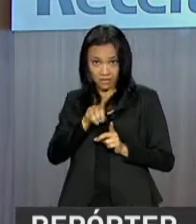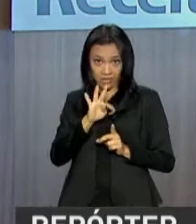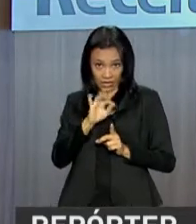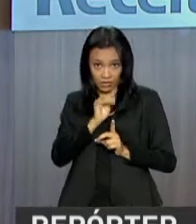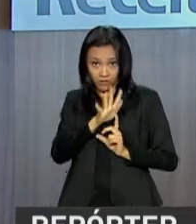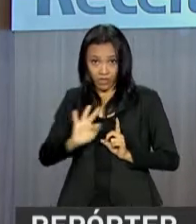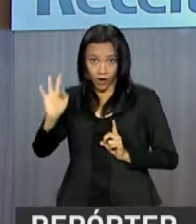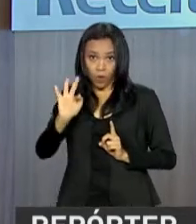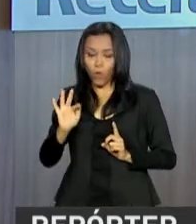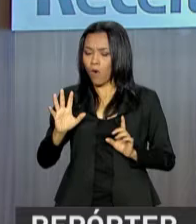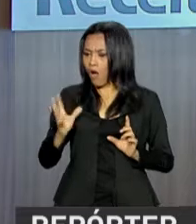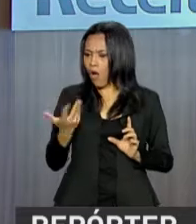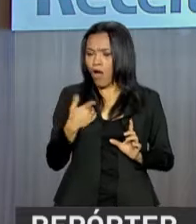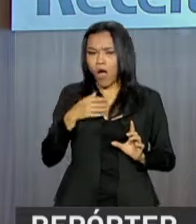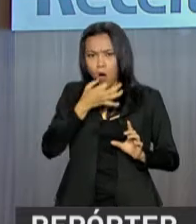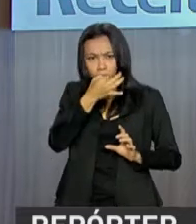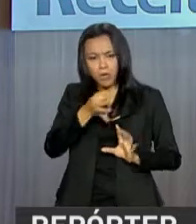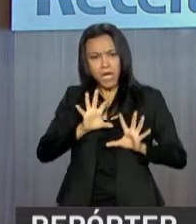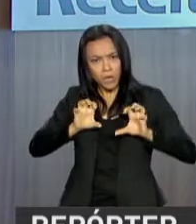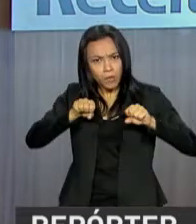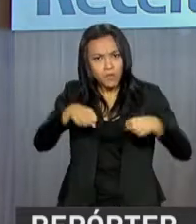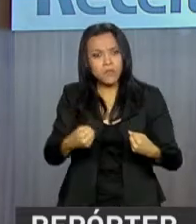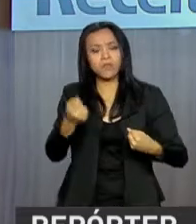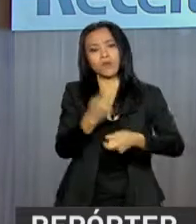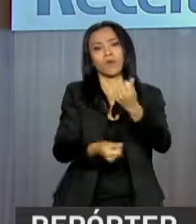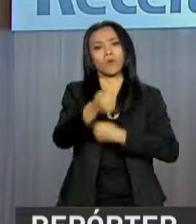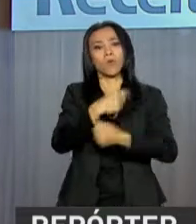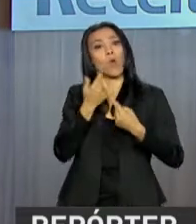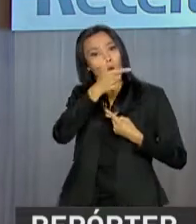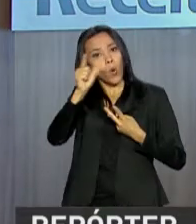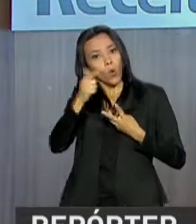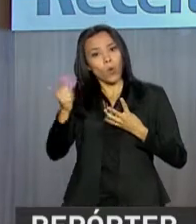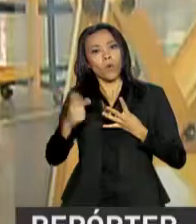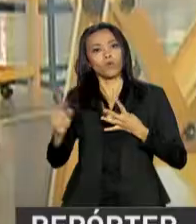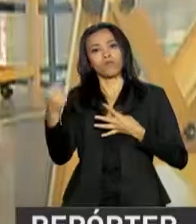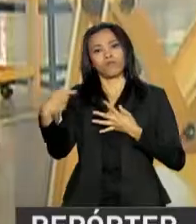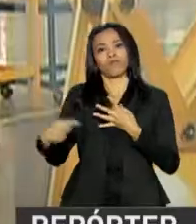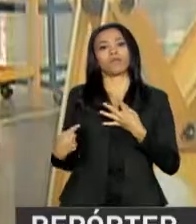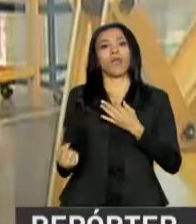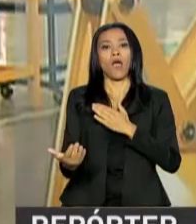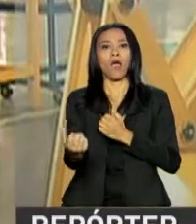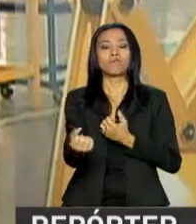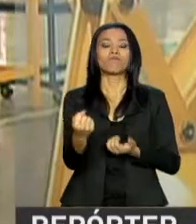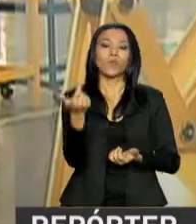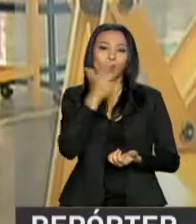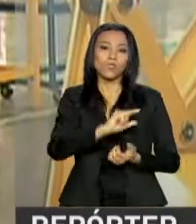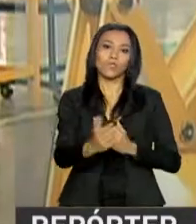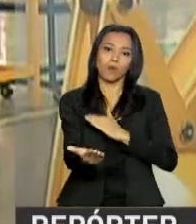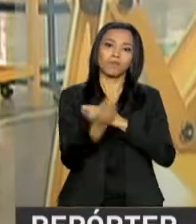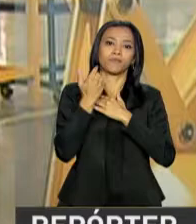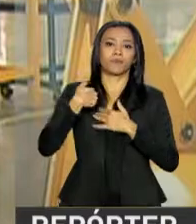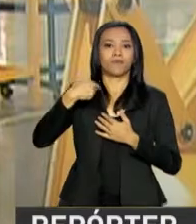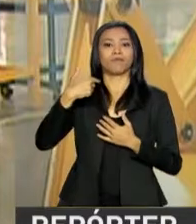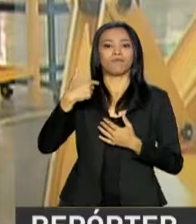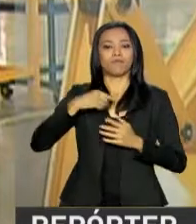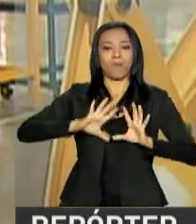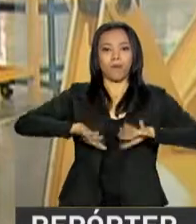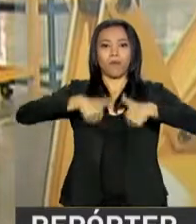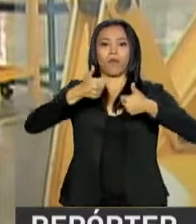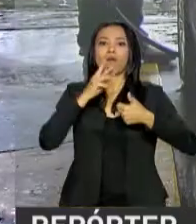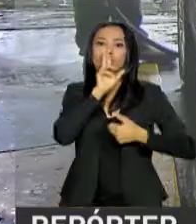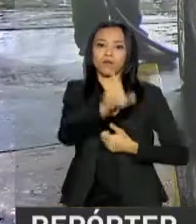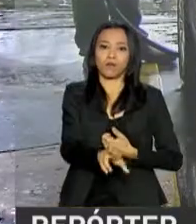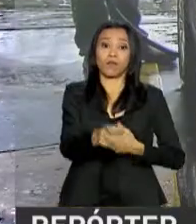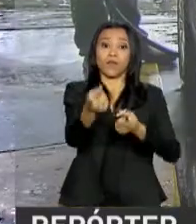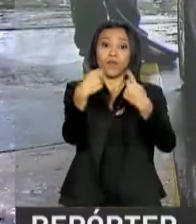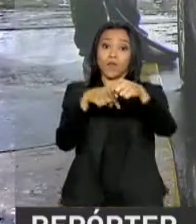da recuperação da economia, outros fatores contribuíram para o resultado. Entre eles, ações de cobranças junto a